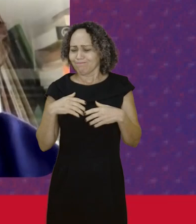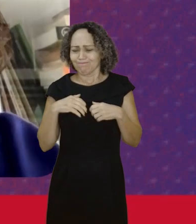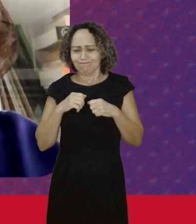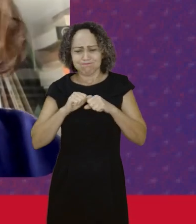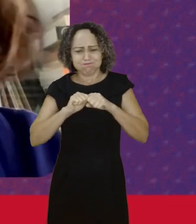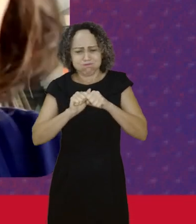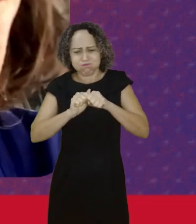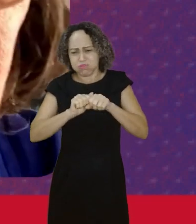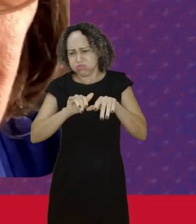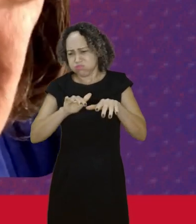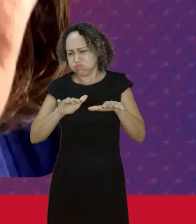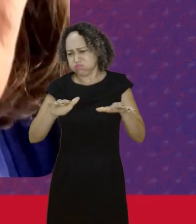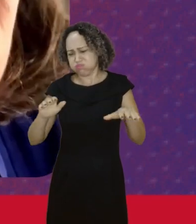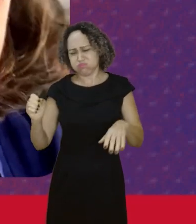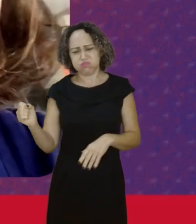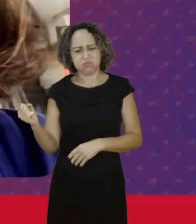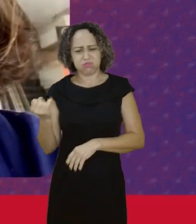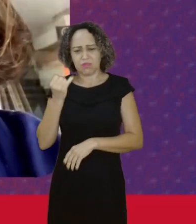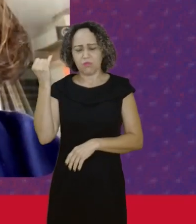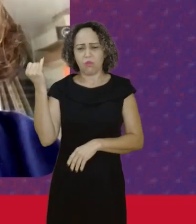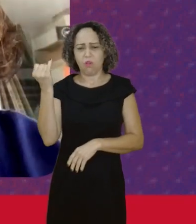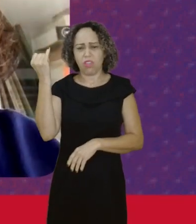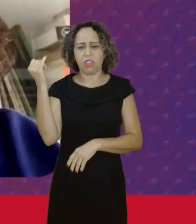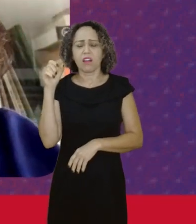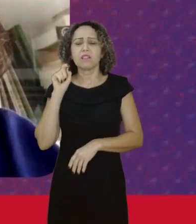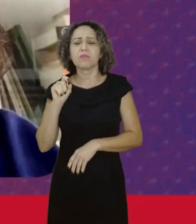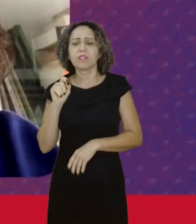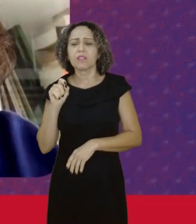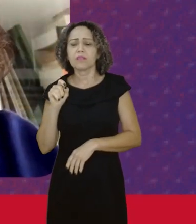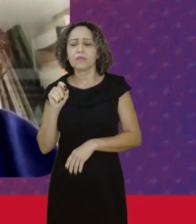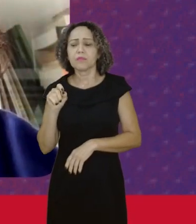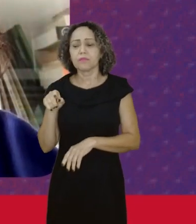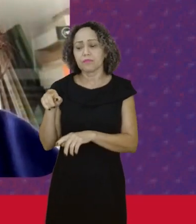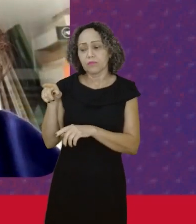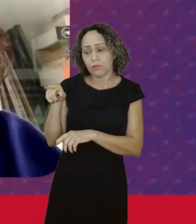em função da decisão do STF